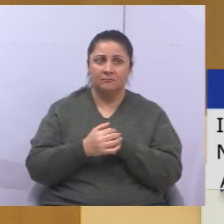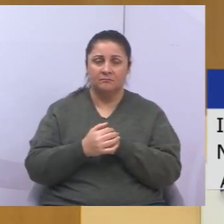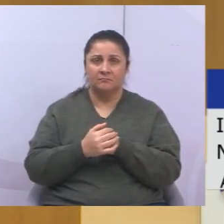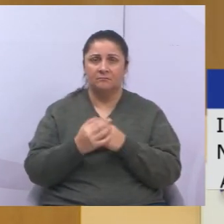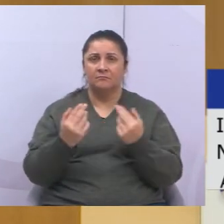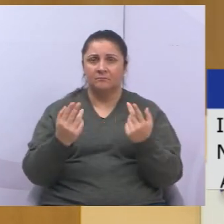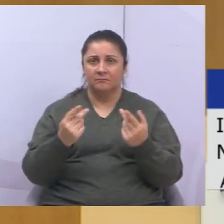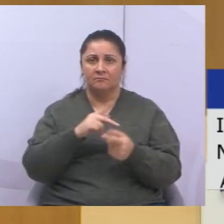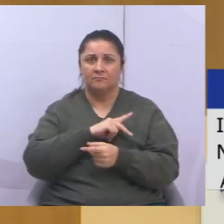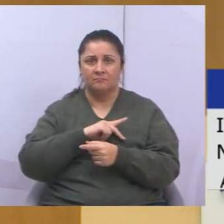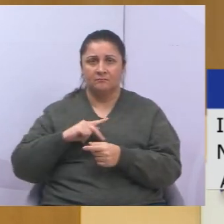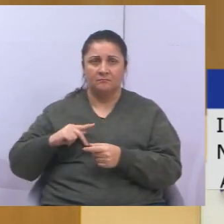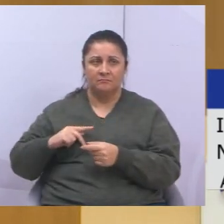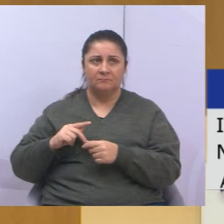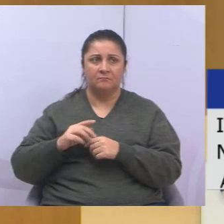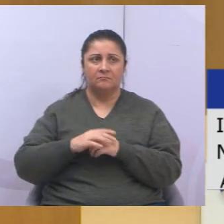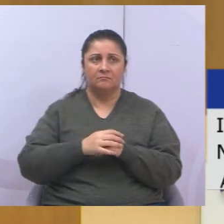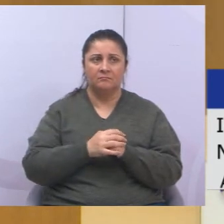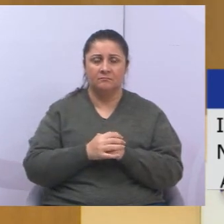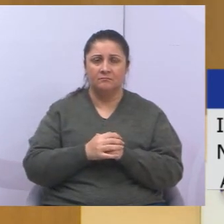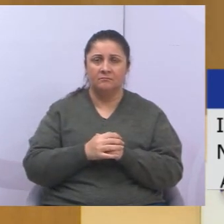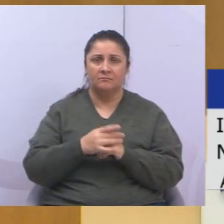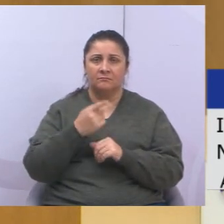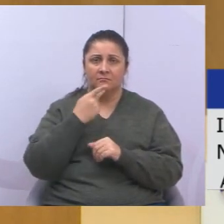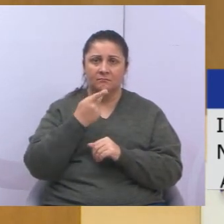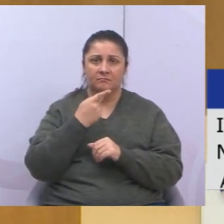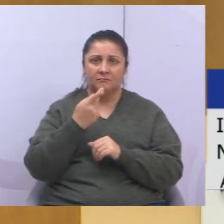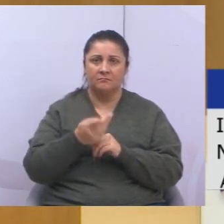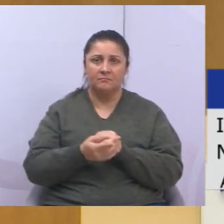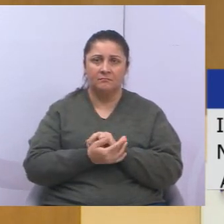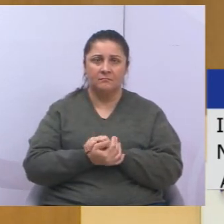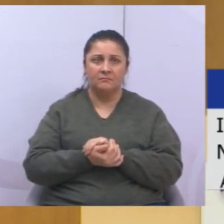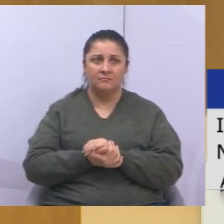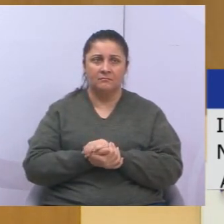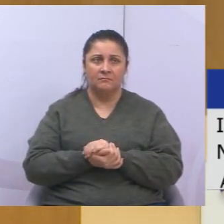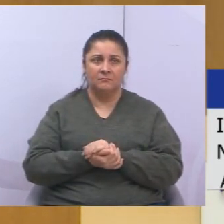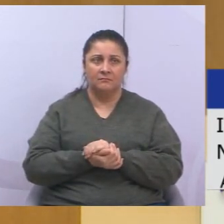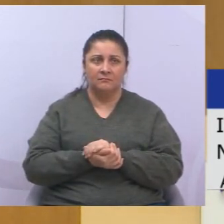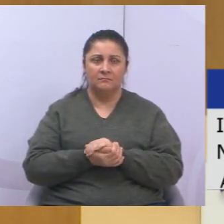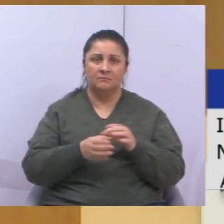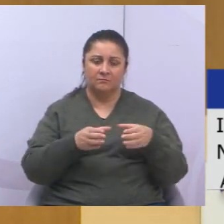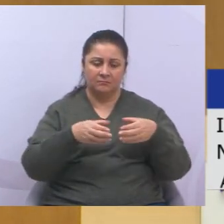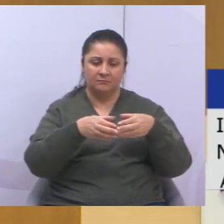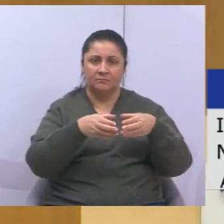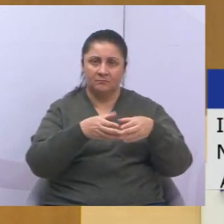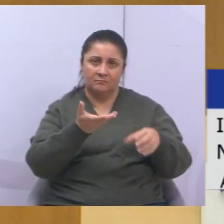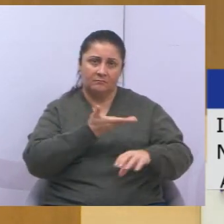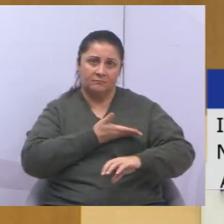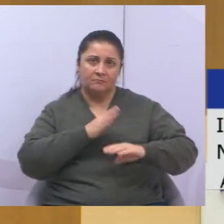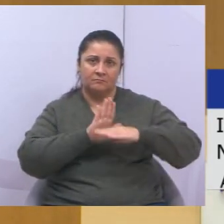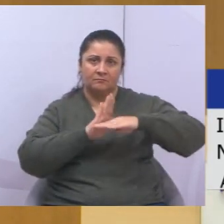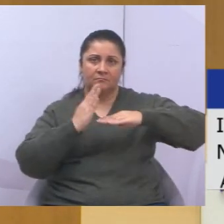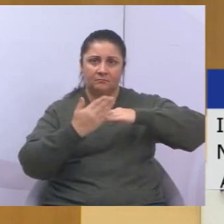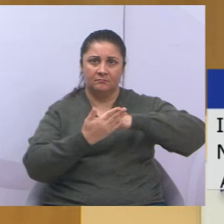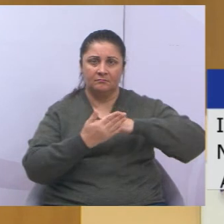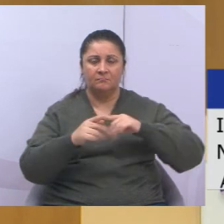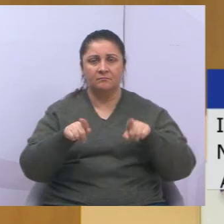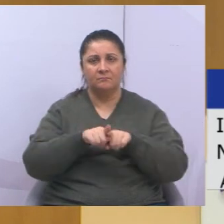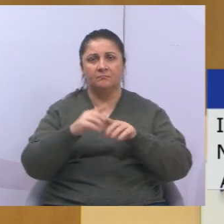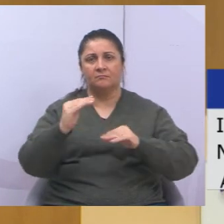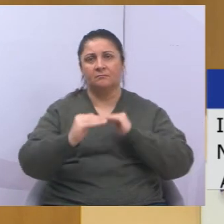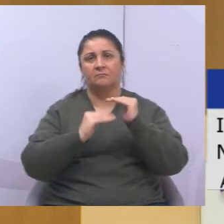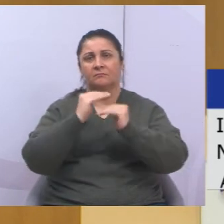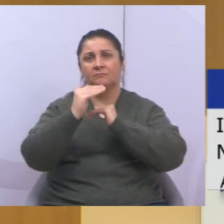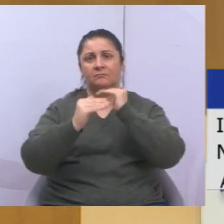que o pastor, né, o Rogério está sugerindo. Tá? Que associações meio de bairro desenvolvam também atividades